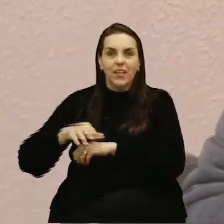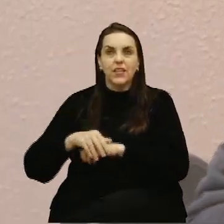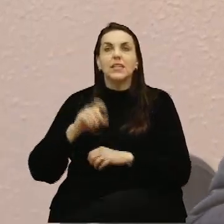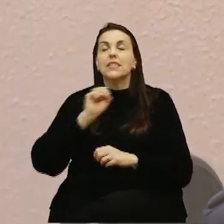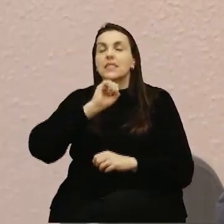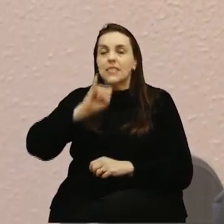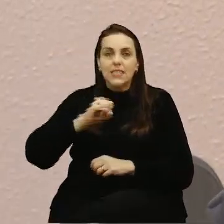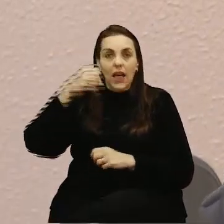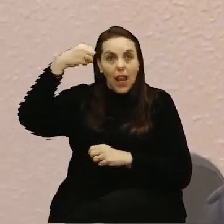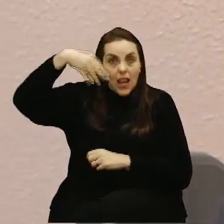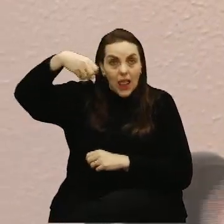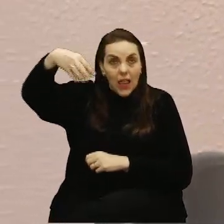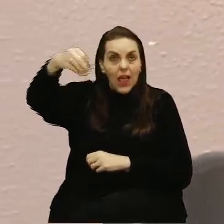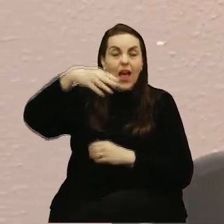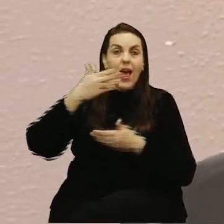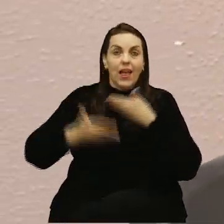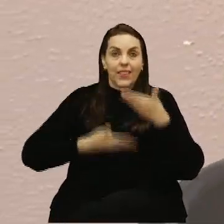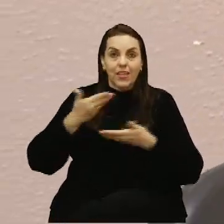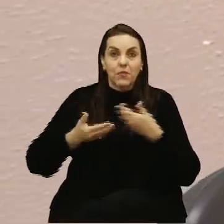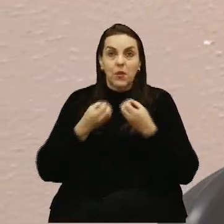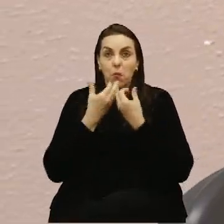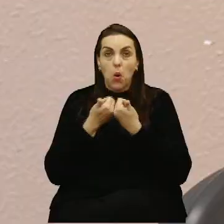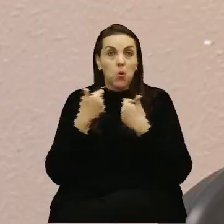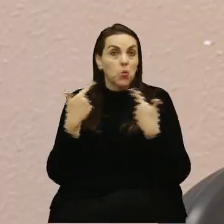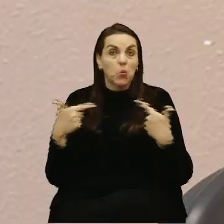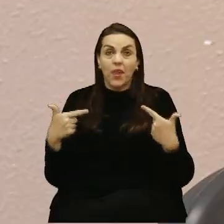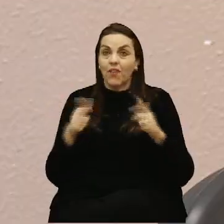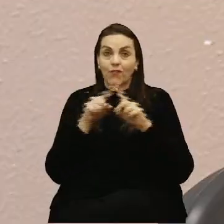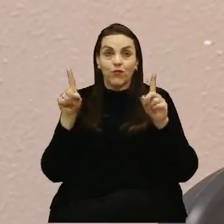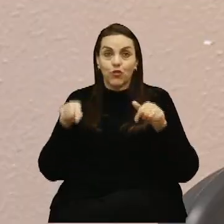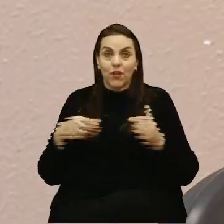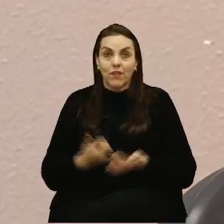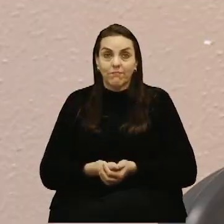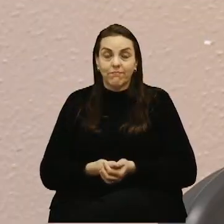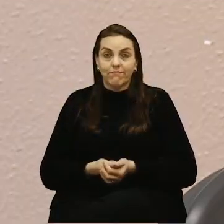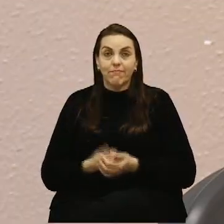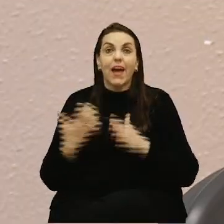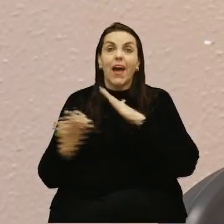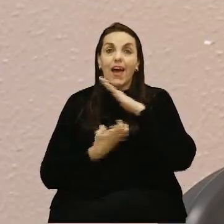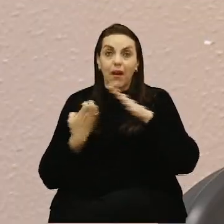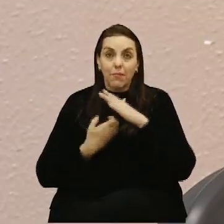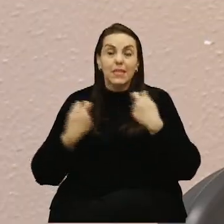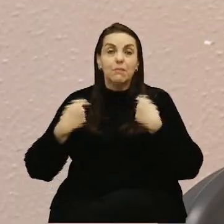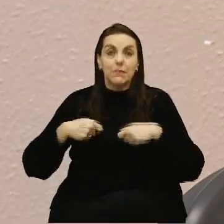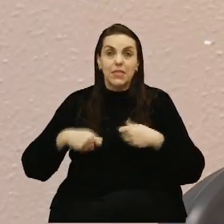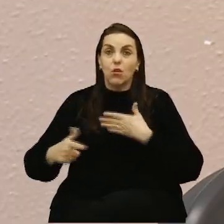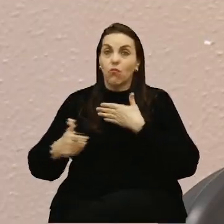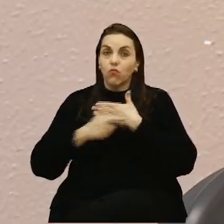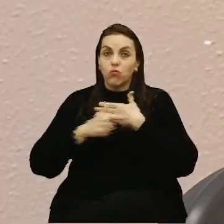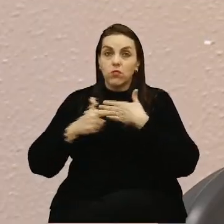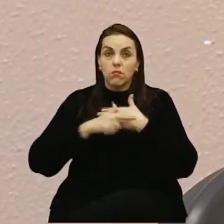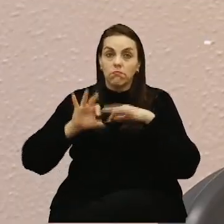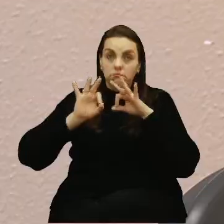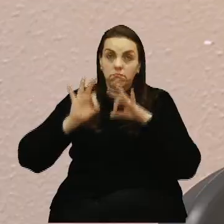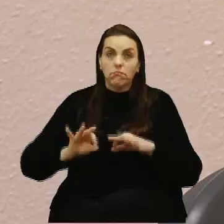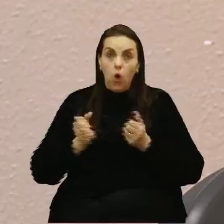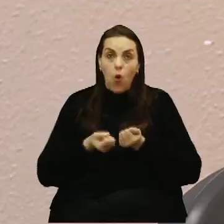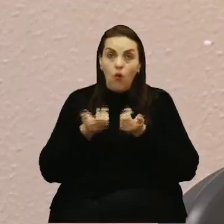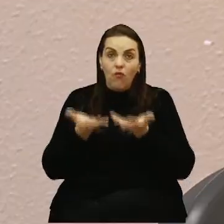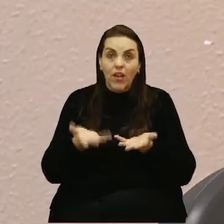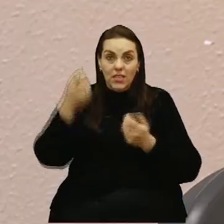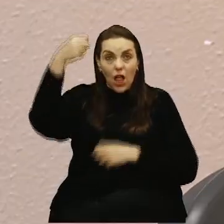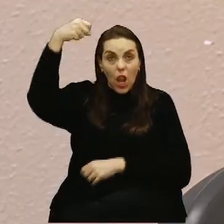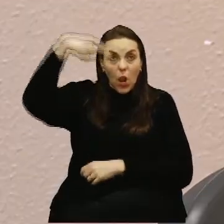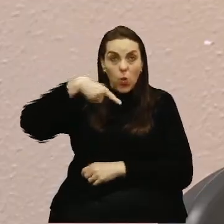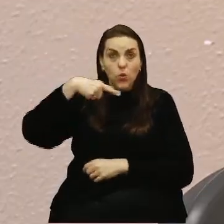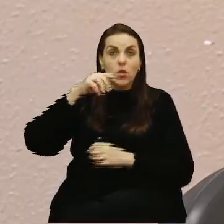pessoas, se é para ter um atendimento decente, não tem gente. Então, uma empresa tem que cumprir o seu papel, que é oferecer luz de